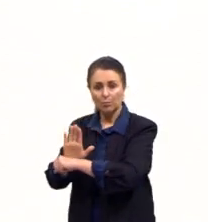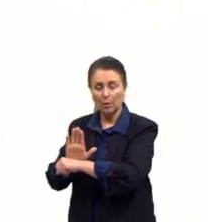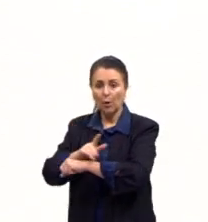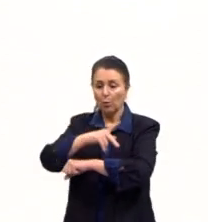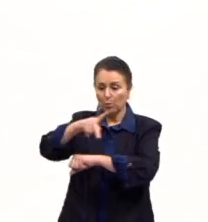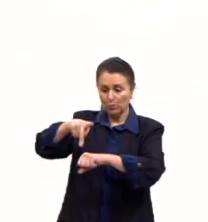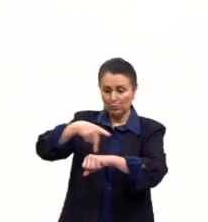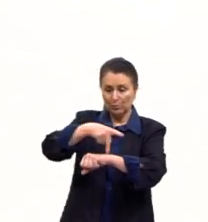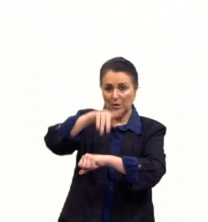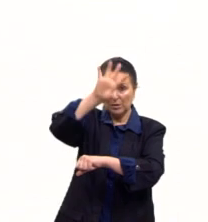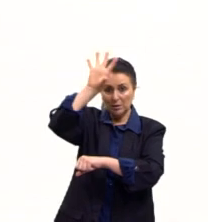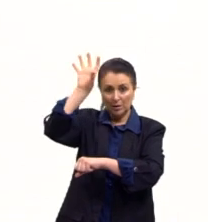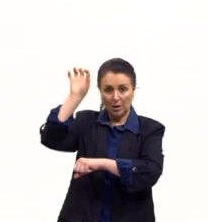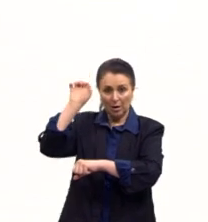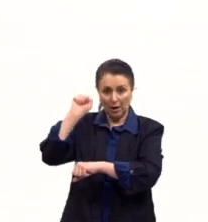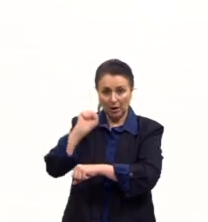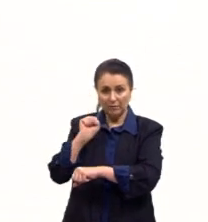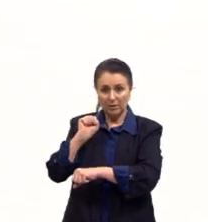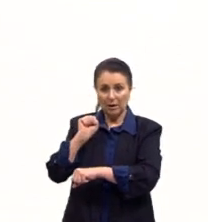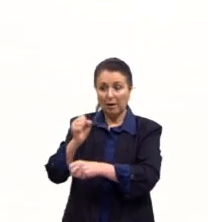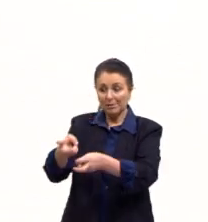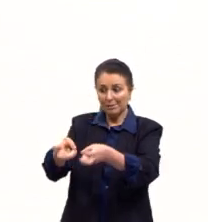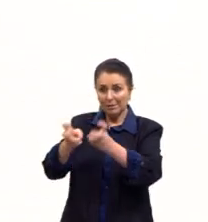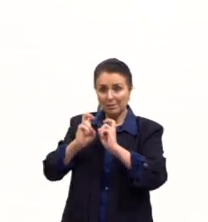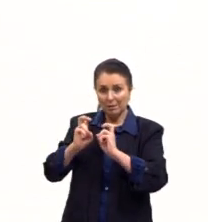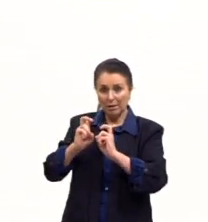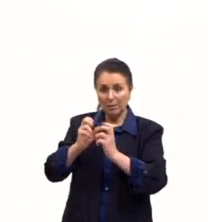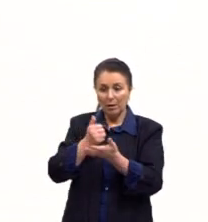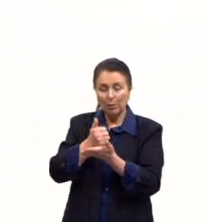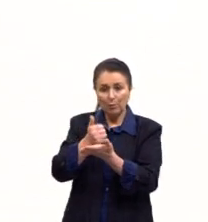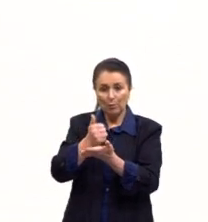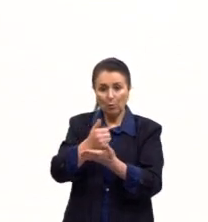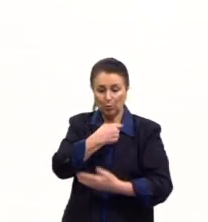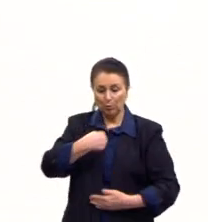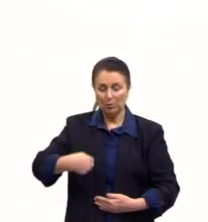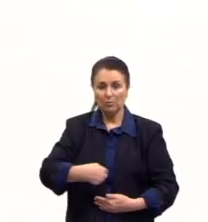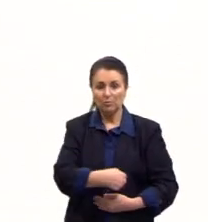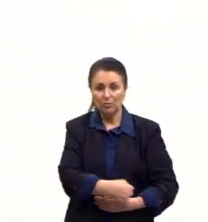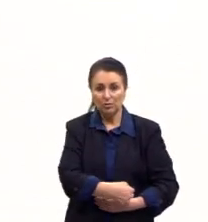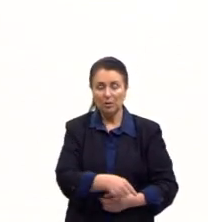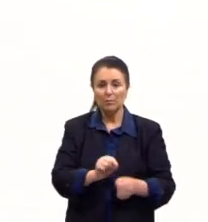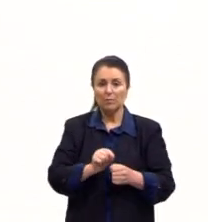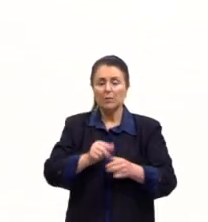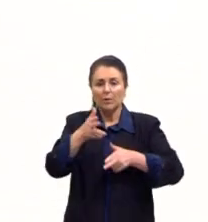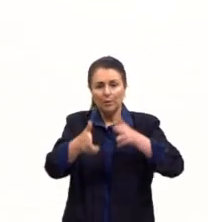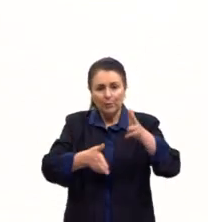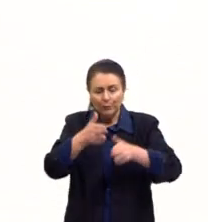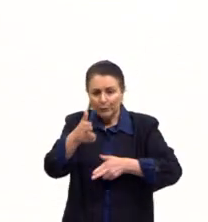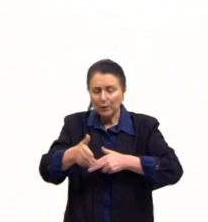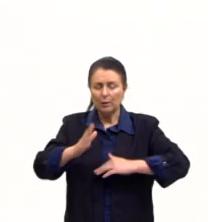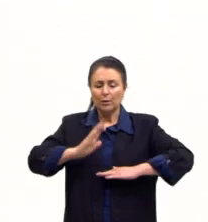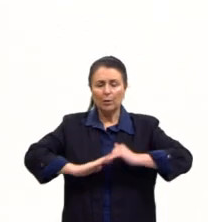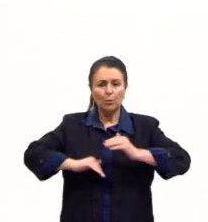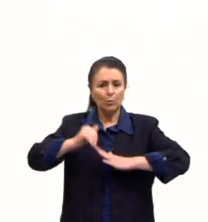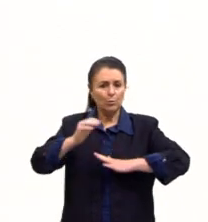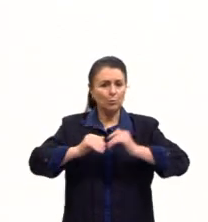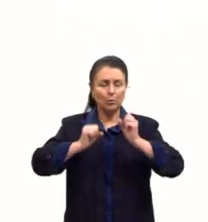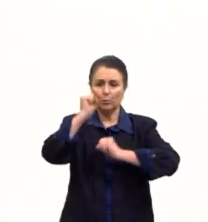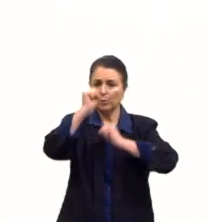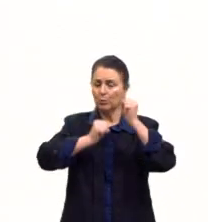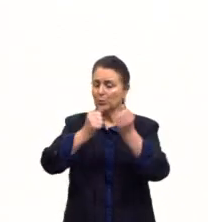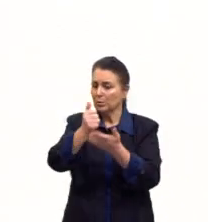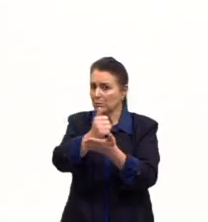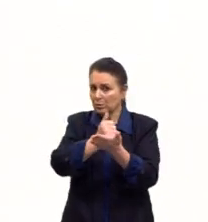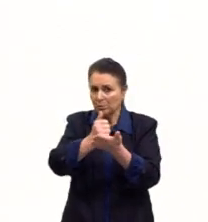recebem né um fomento da África seja para fazer uma ferrovia seja para construir uma uma indústria de